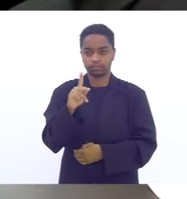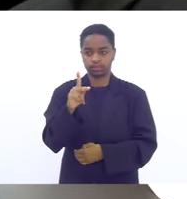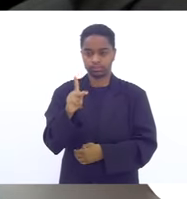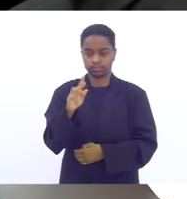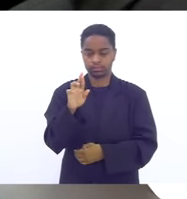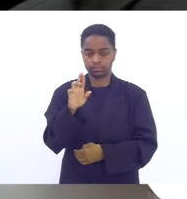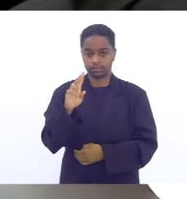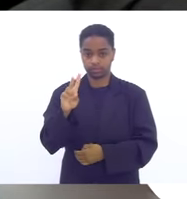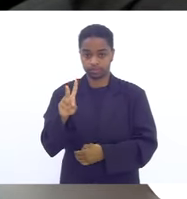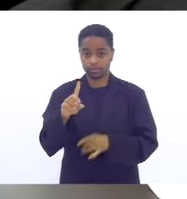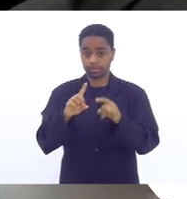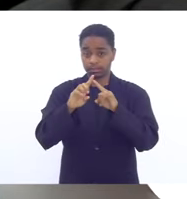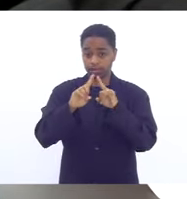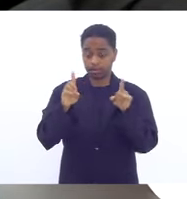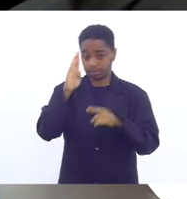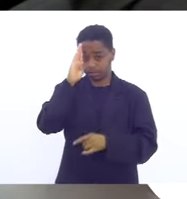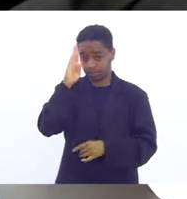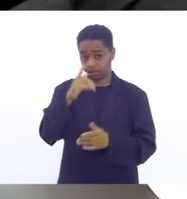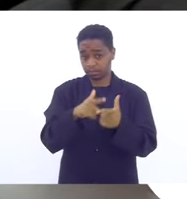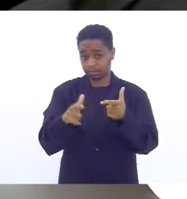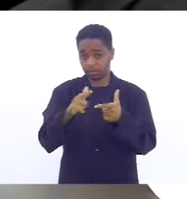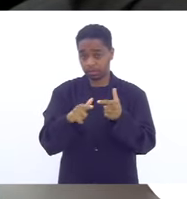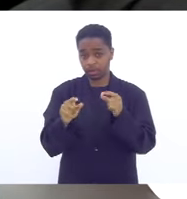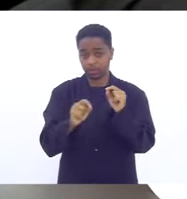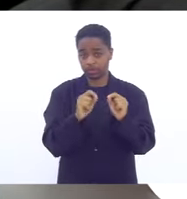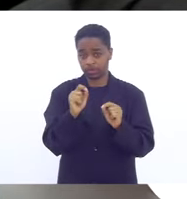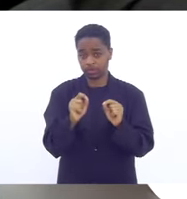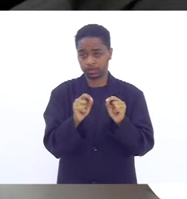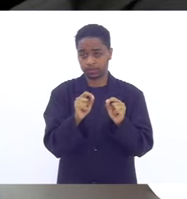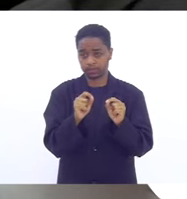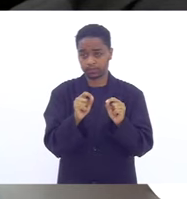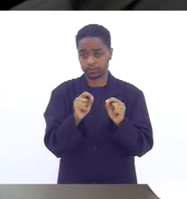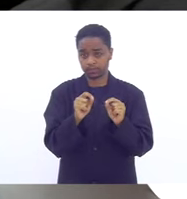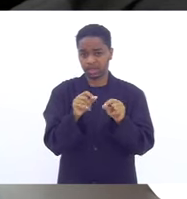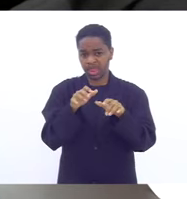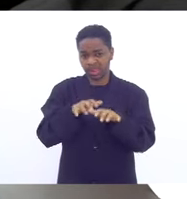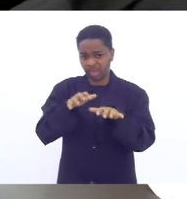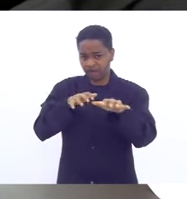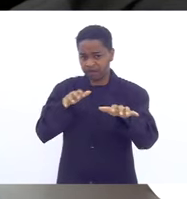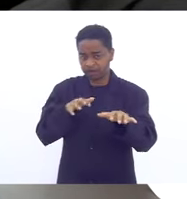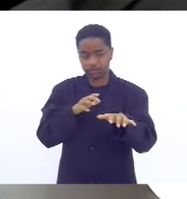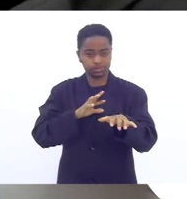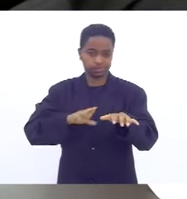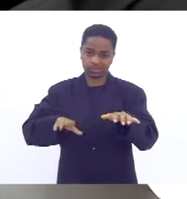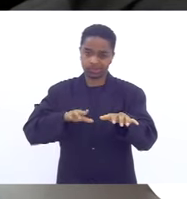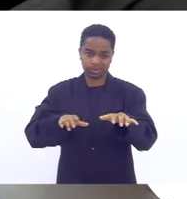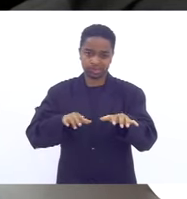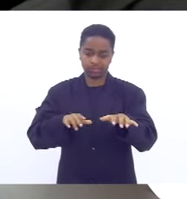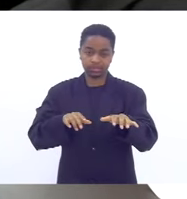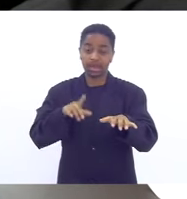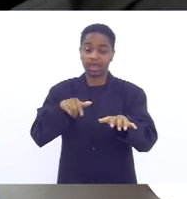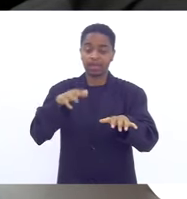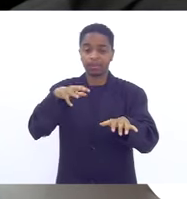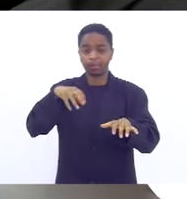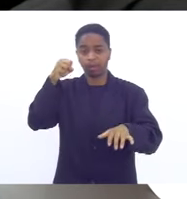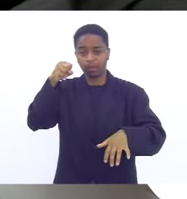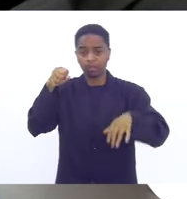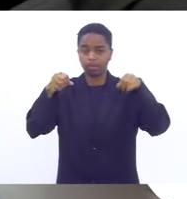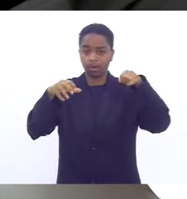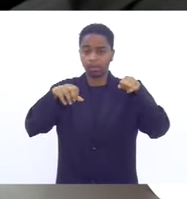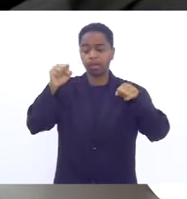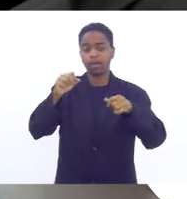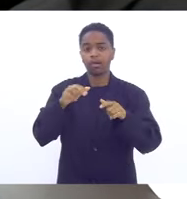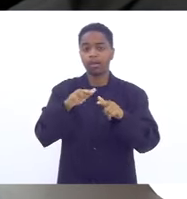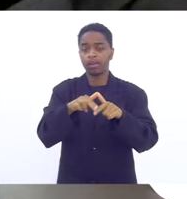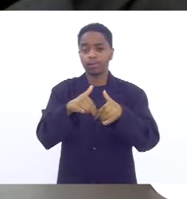maior problema que ele teve ao longo do carnaval não foi engarrafamento nas rodovias estaduais, foi falta de energia, que ocasionou